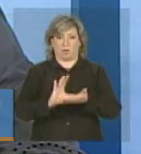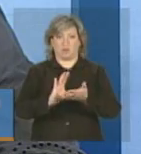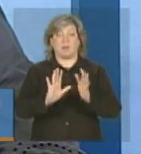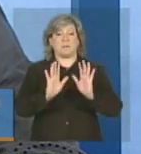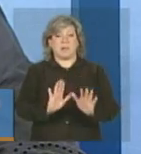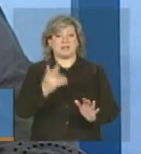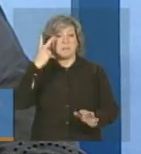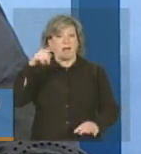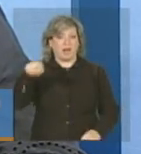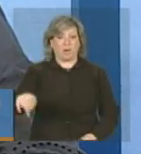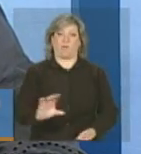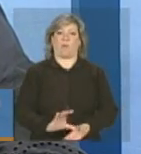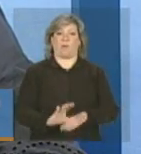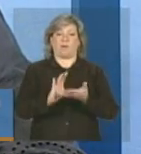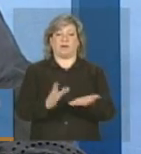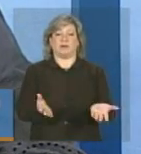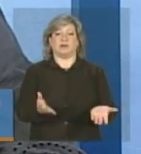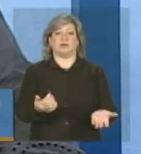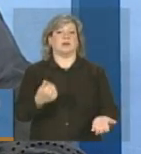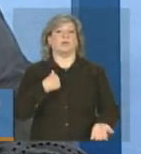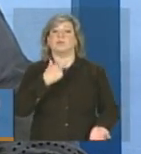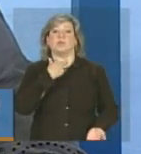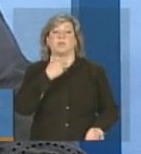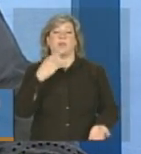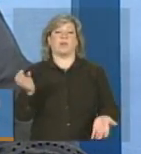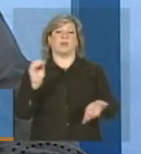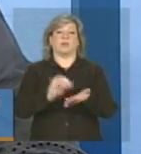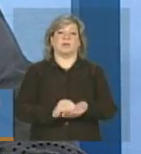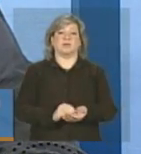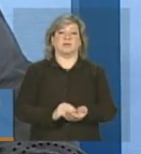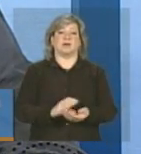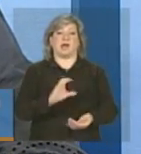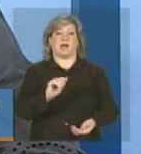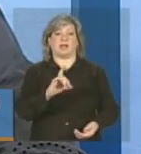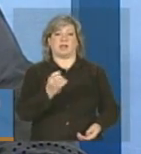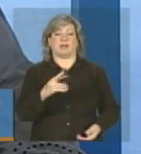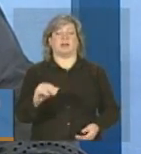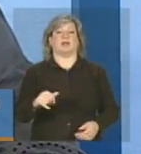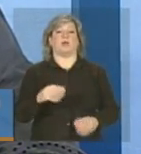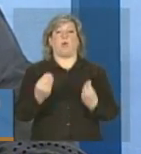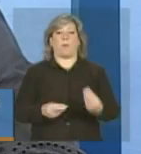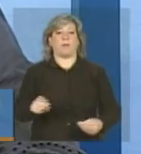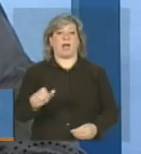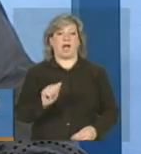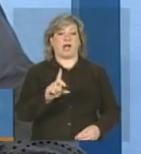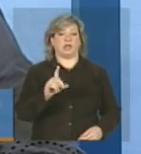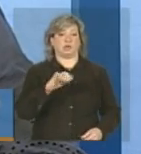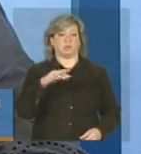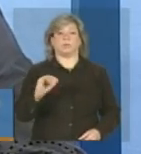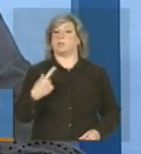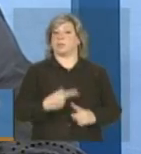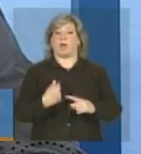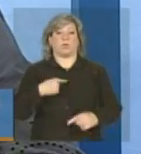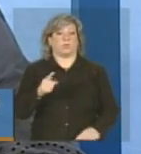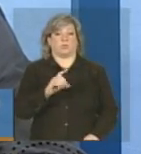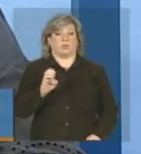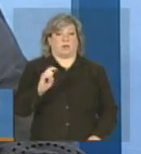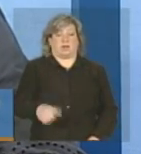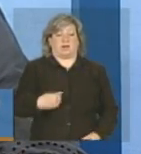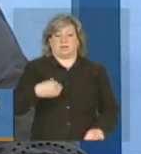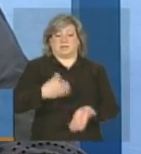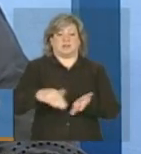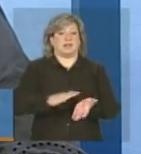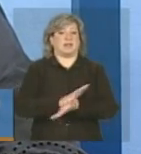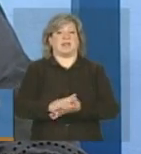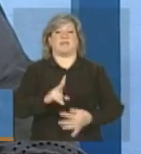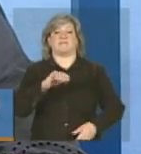para o conselho, não posso ser cadastrada como adjunta, pois não sou secretária nem vice-presidente do